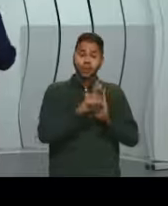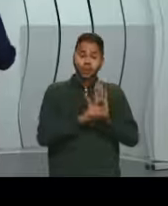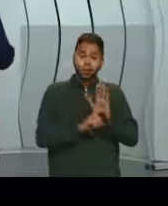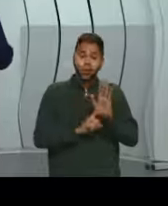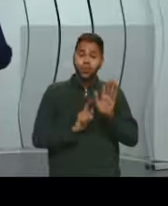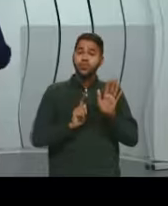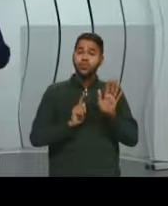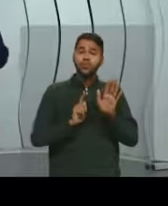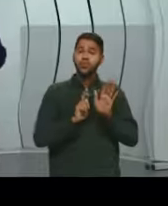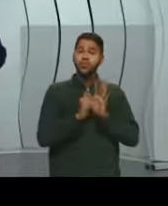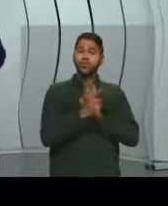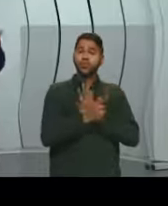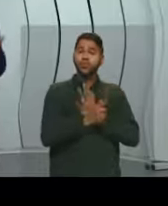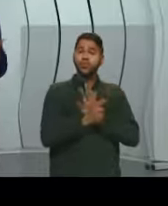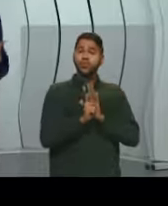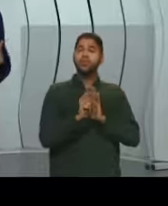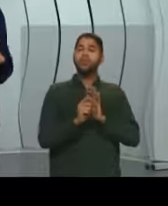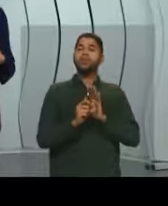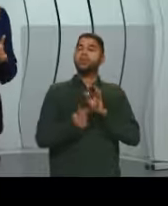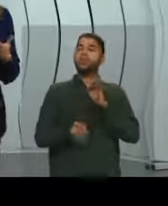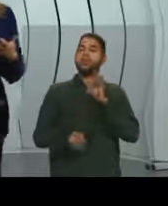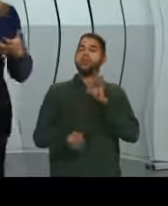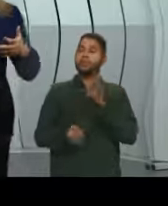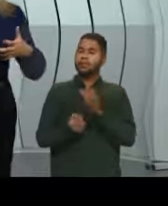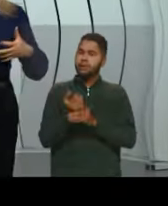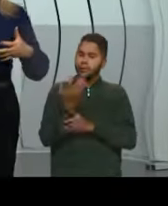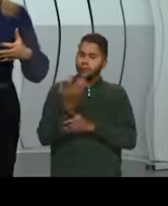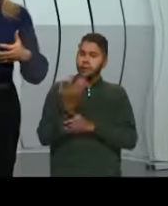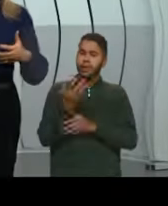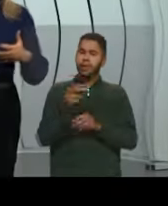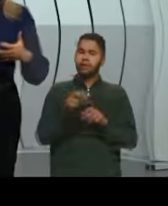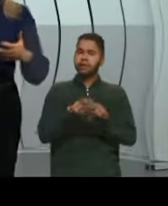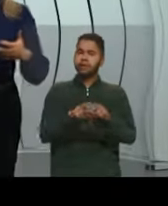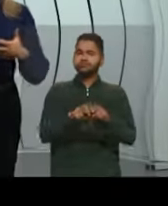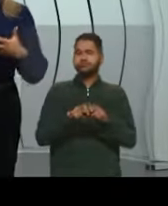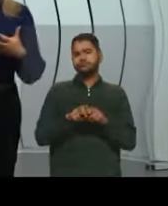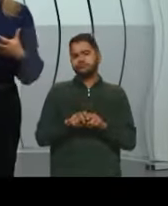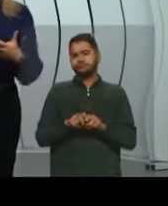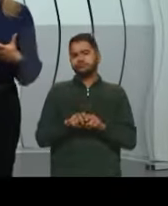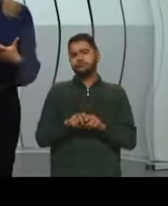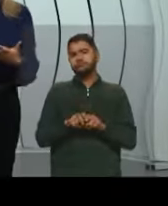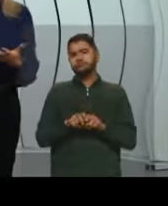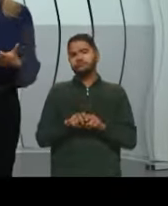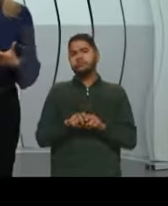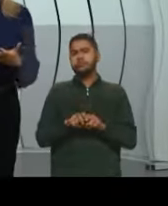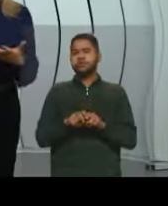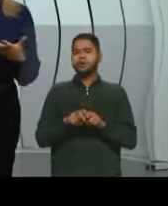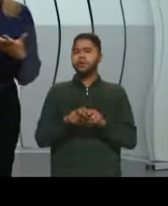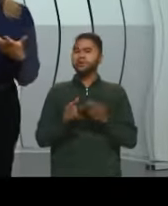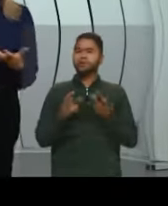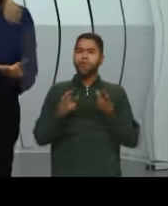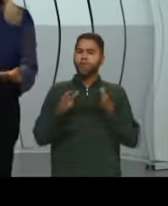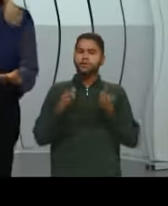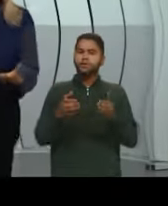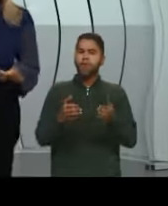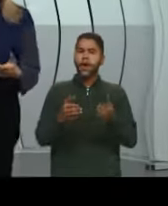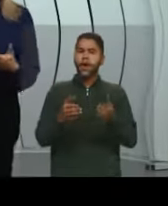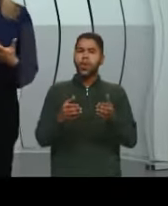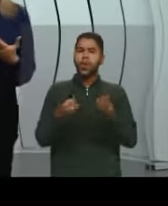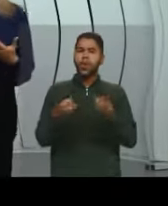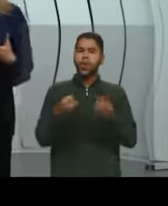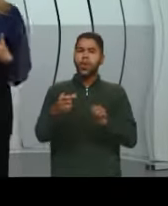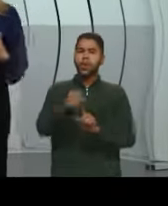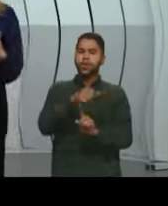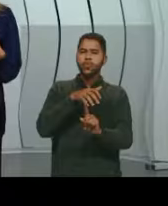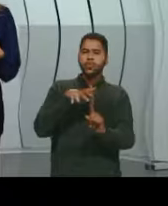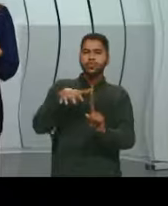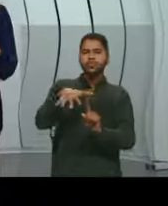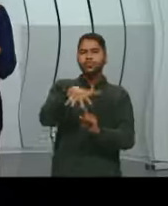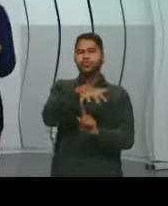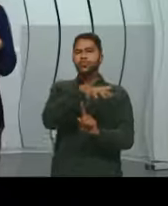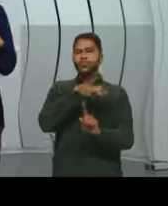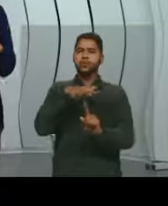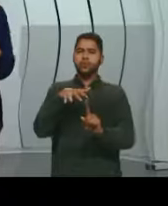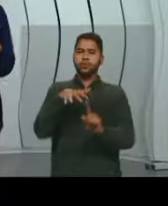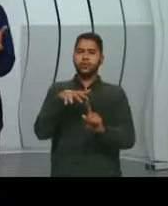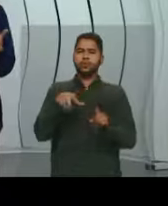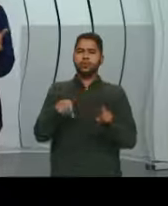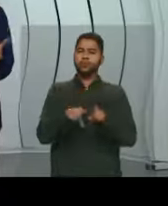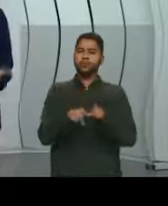aqueles criados, né, a partir, preocupado com o social, preocupado com